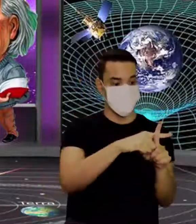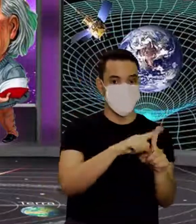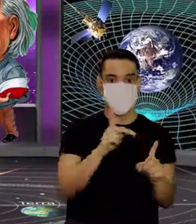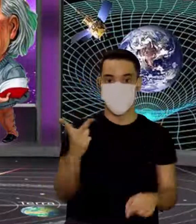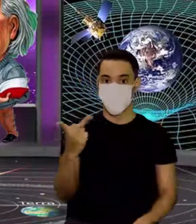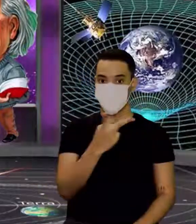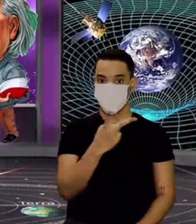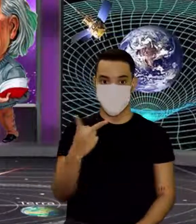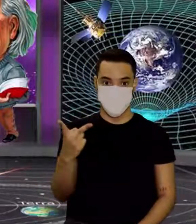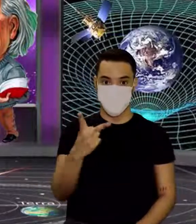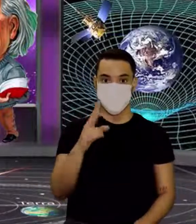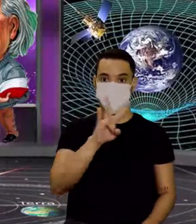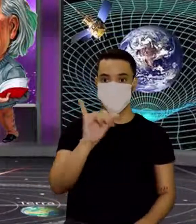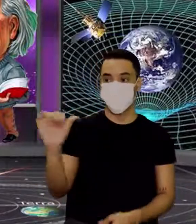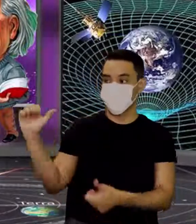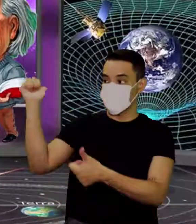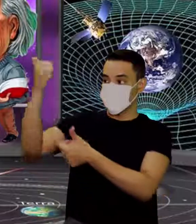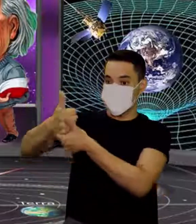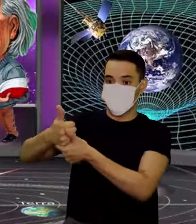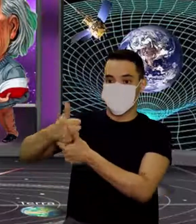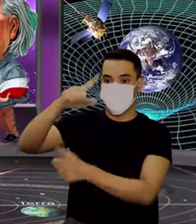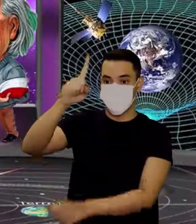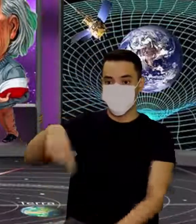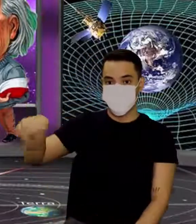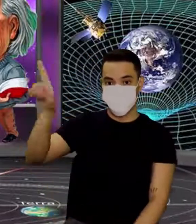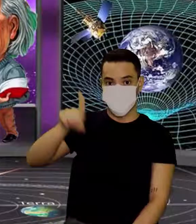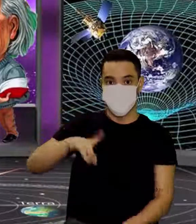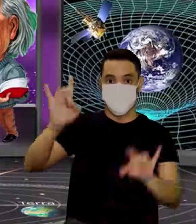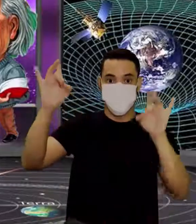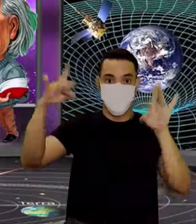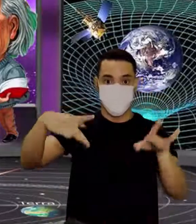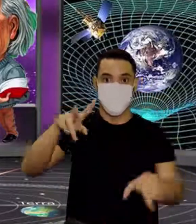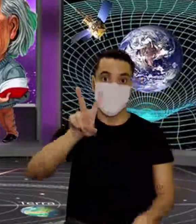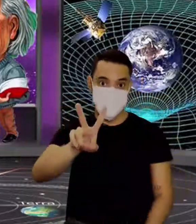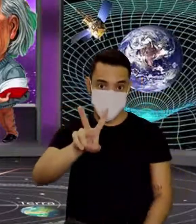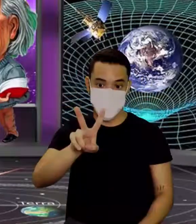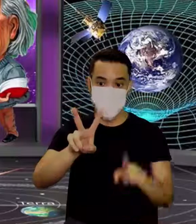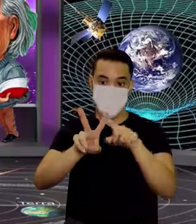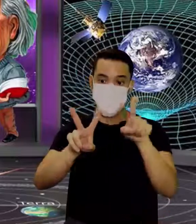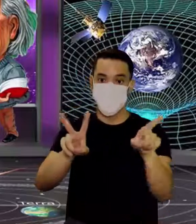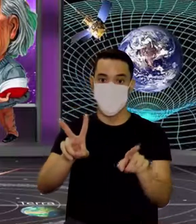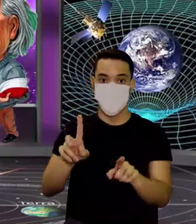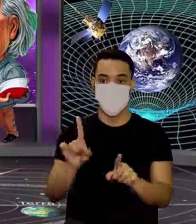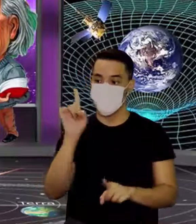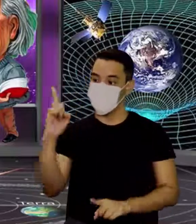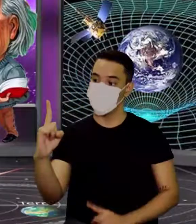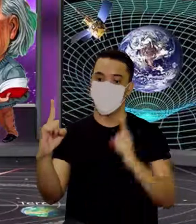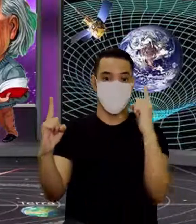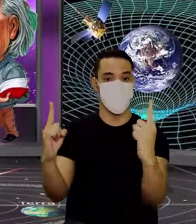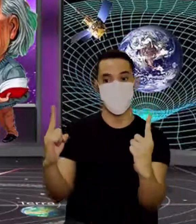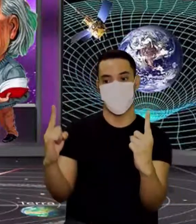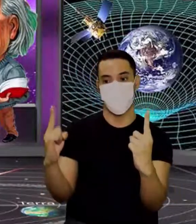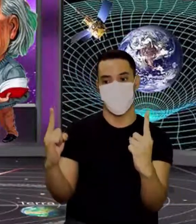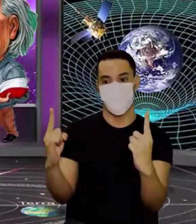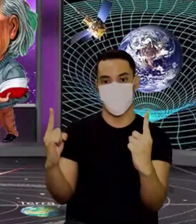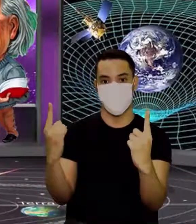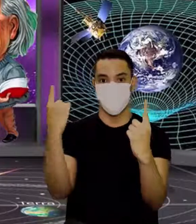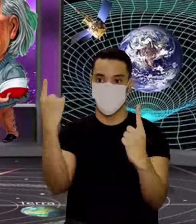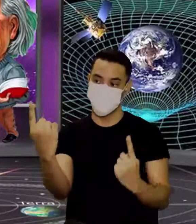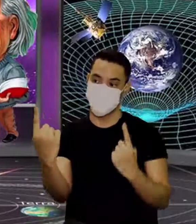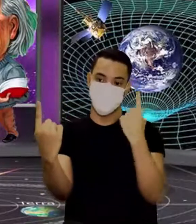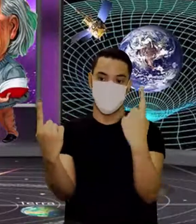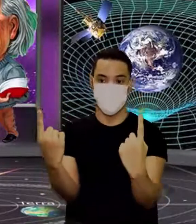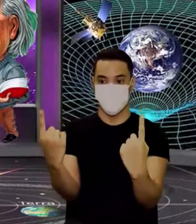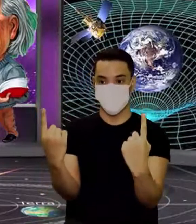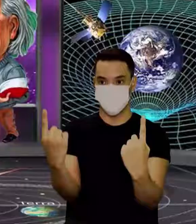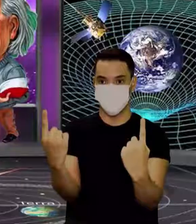vão anular 2 negativos e vai sobrar 2. Esses 2 vão se distribuir, vai ficar um num lugar e